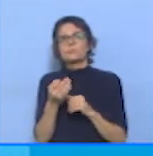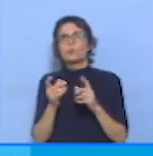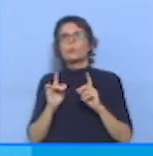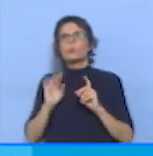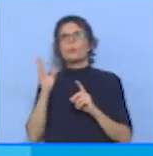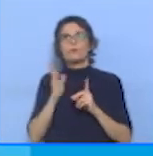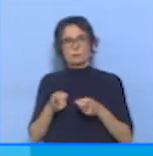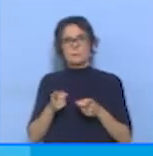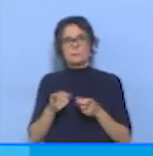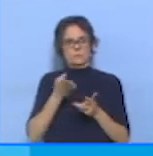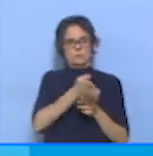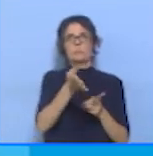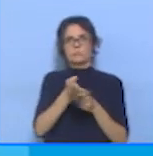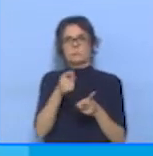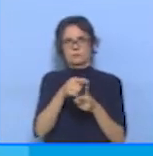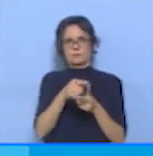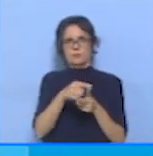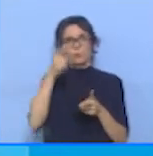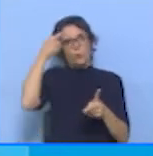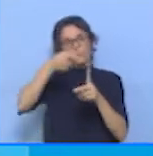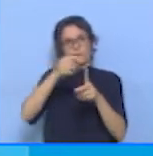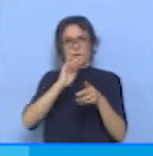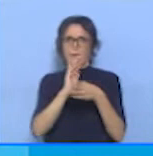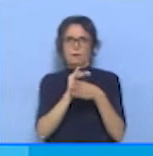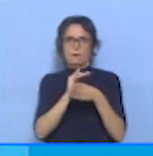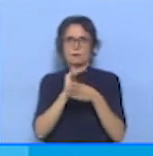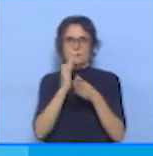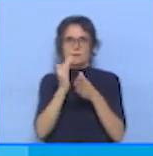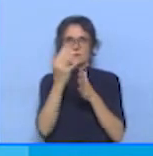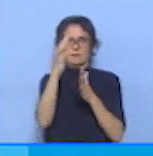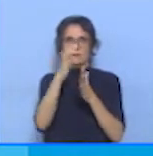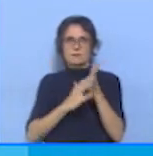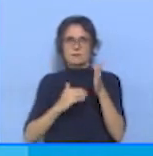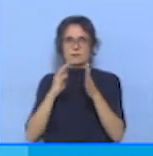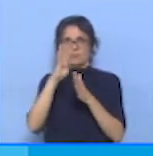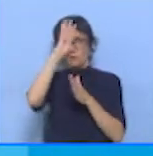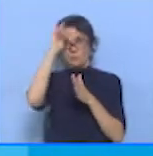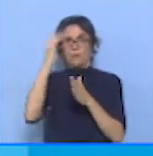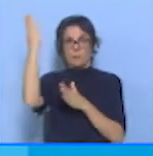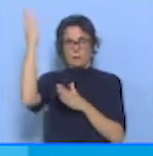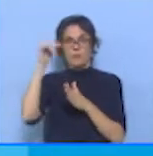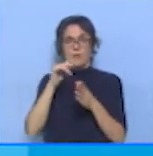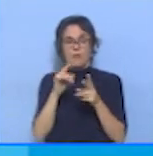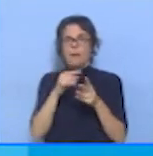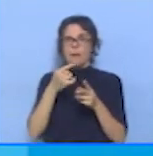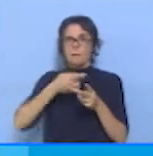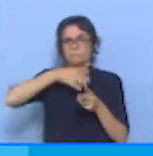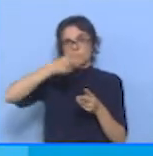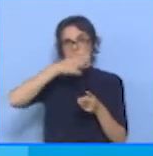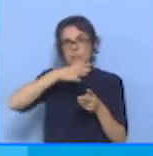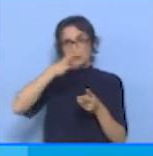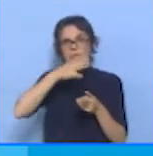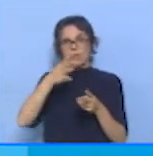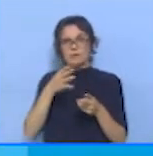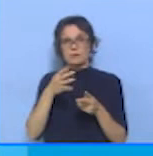aspectos. Primeiro era dar a conhecer a encíclica, levar as pessoas a aprofundarem e a interiorizarem, porque era